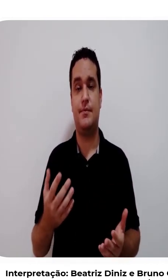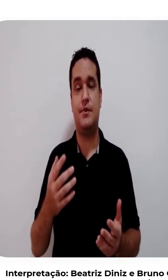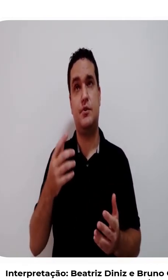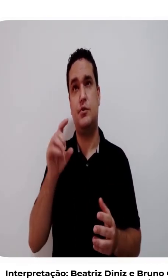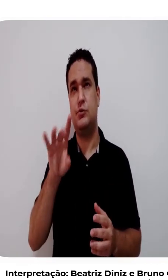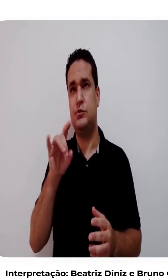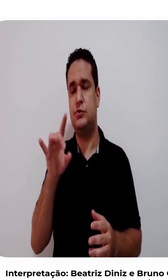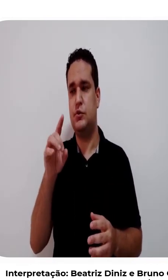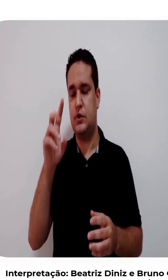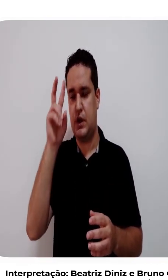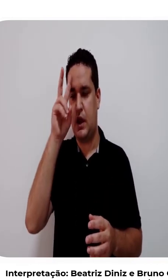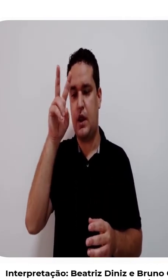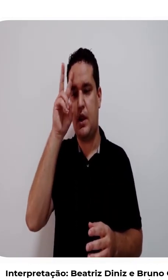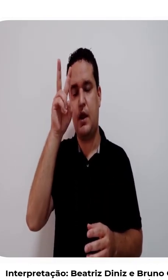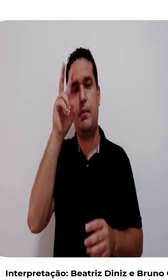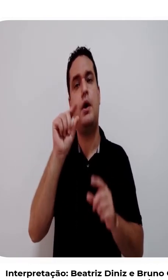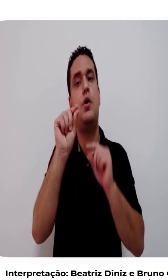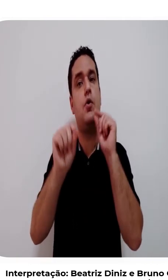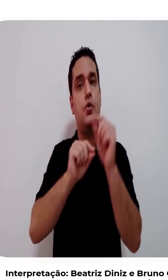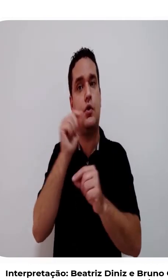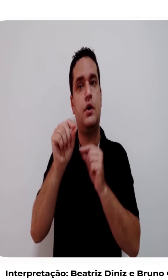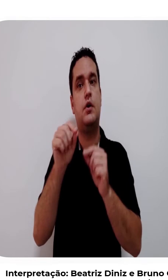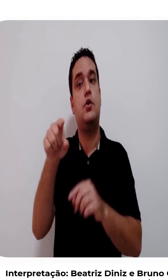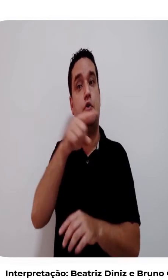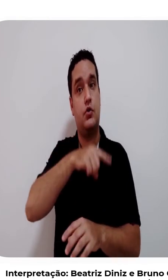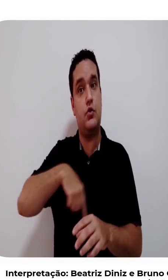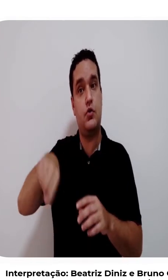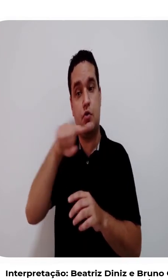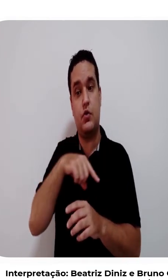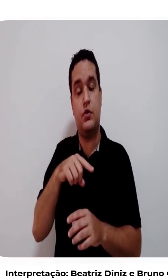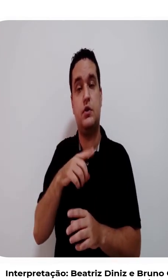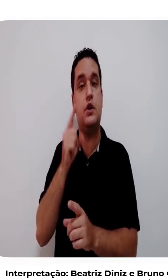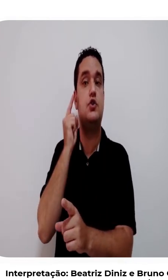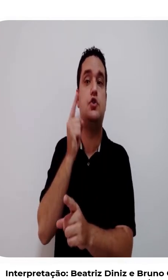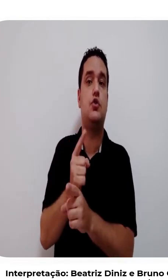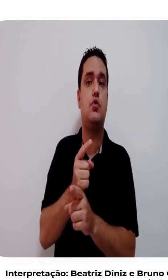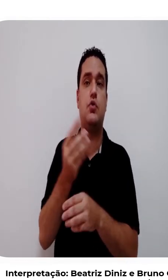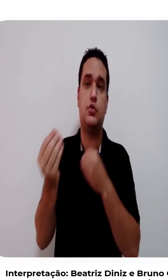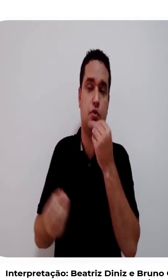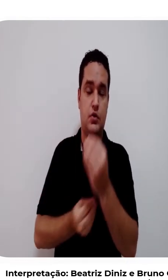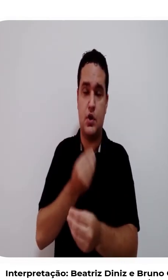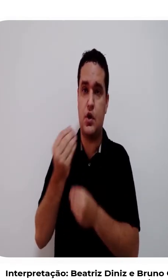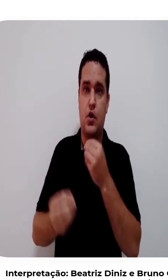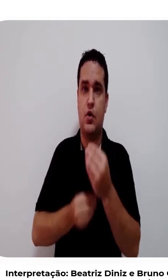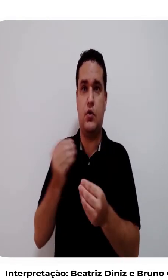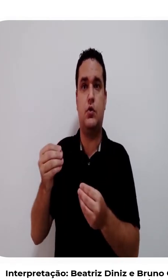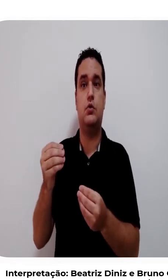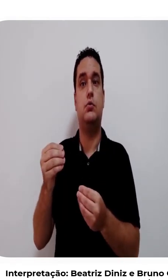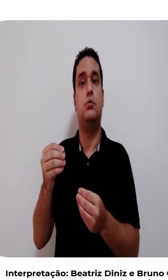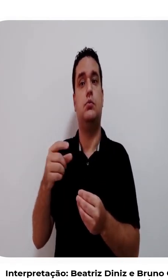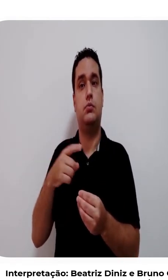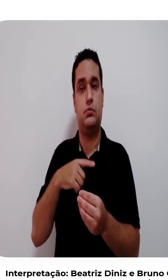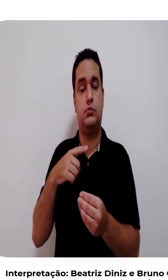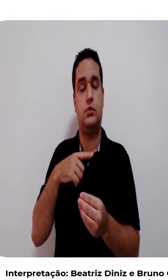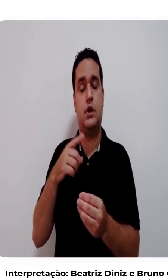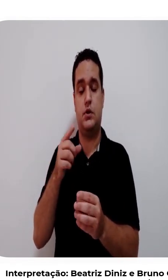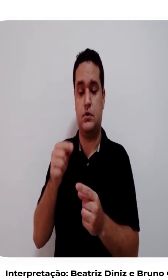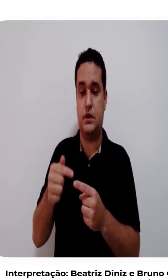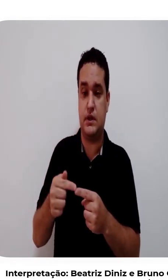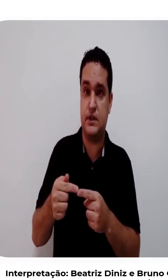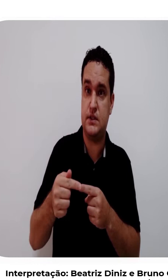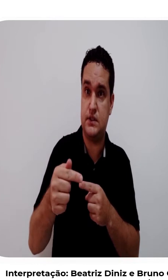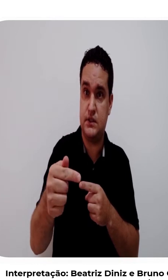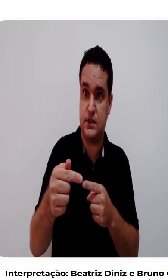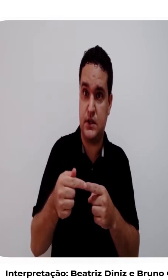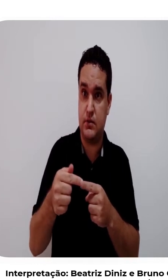que a gente tem um encontro que eu chamo de encontrão, né? Demos esse nome, pensando nesse social, né? Nós